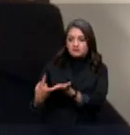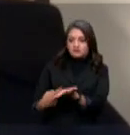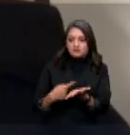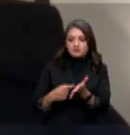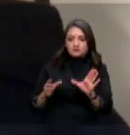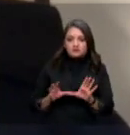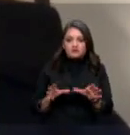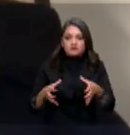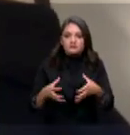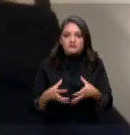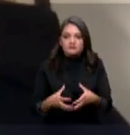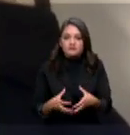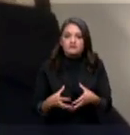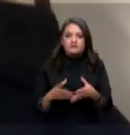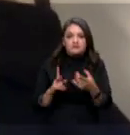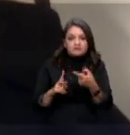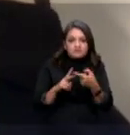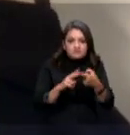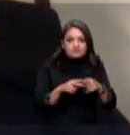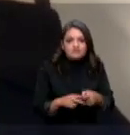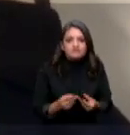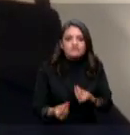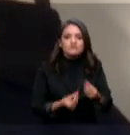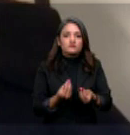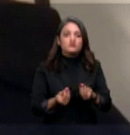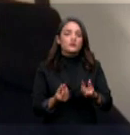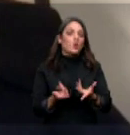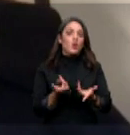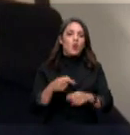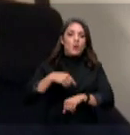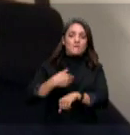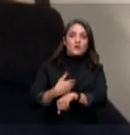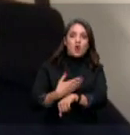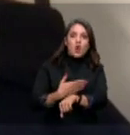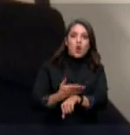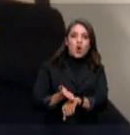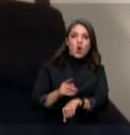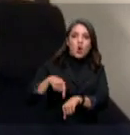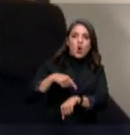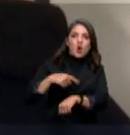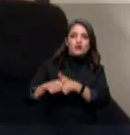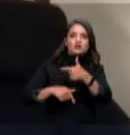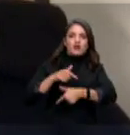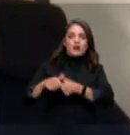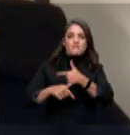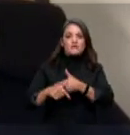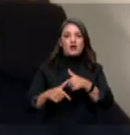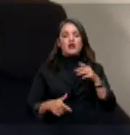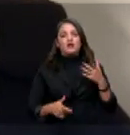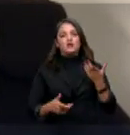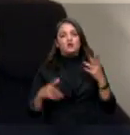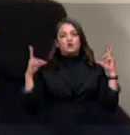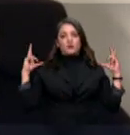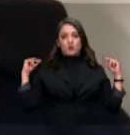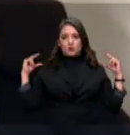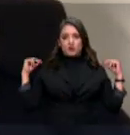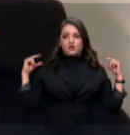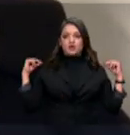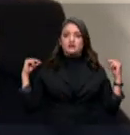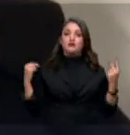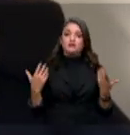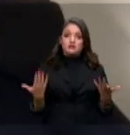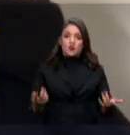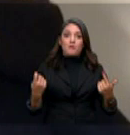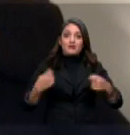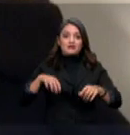coletiva disciplinar a forma da jornada laboral dos motoristas profissionais, questão jurídica esta que deve ser